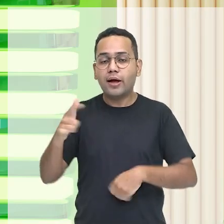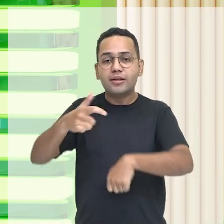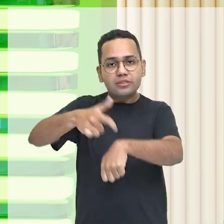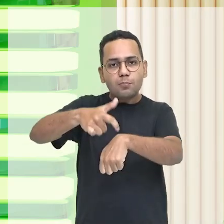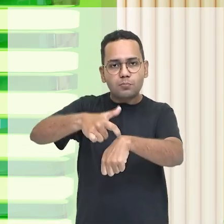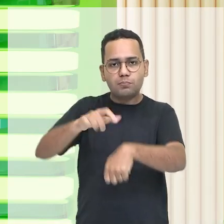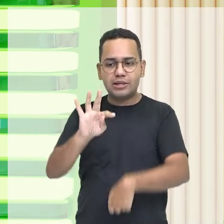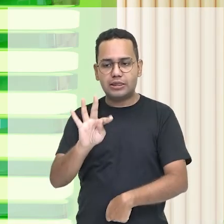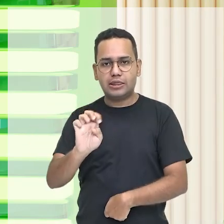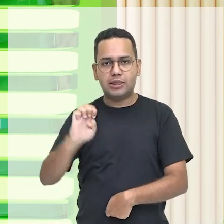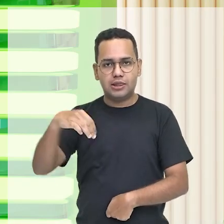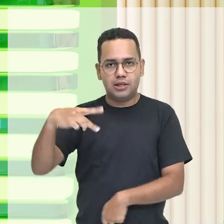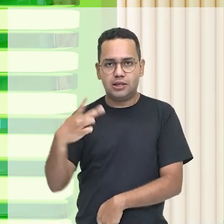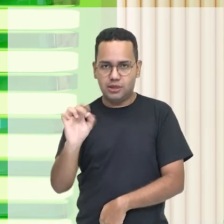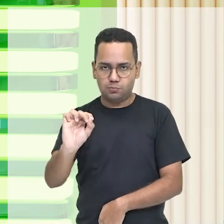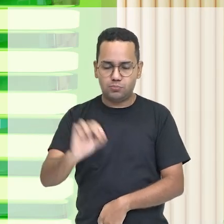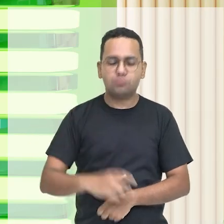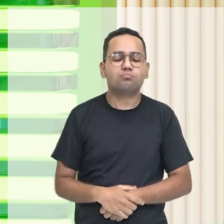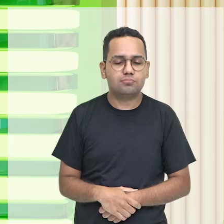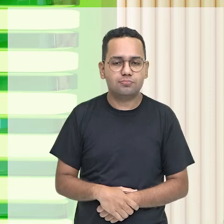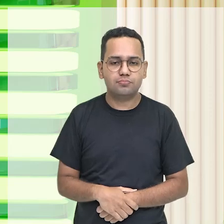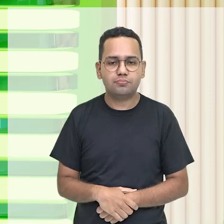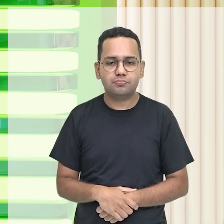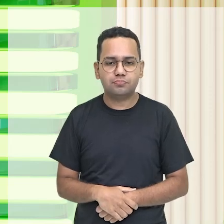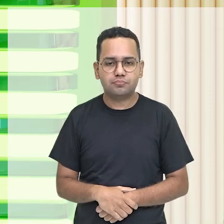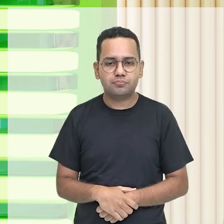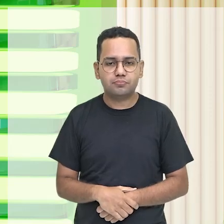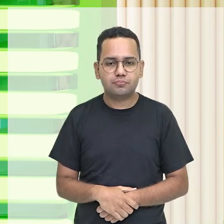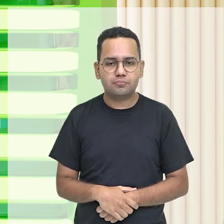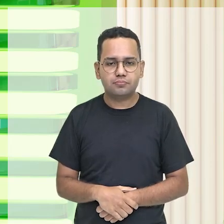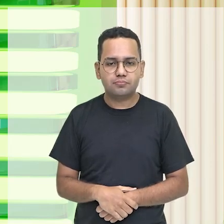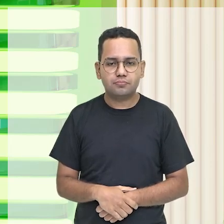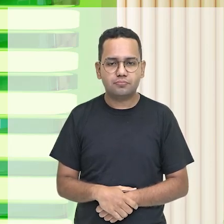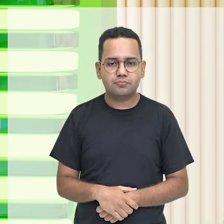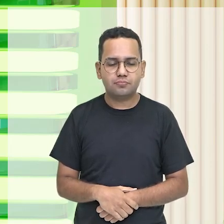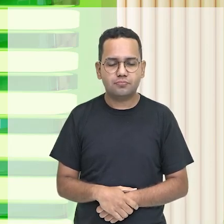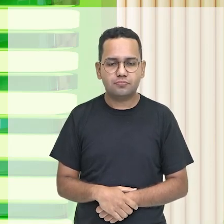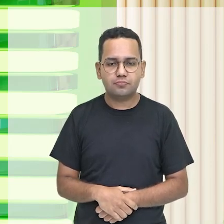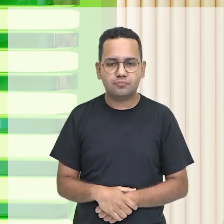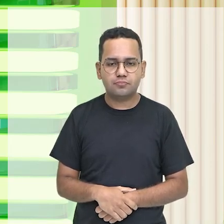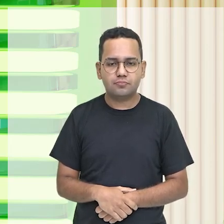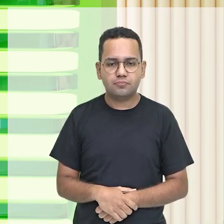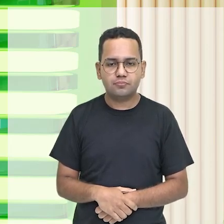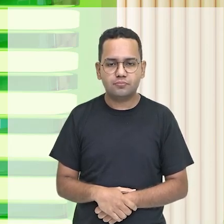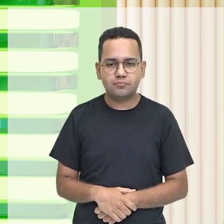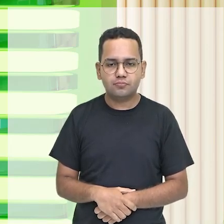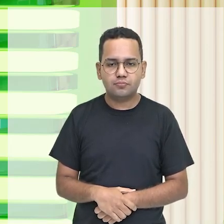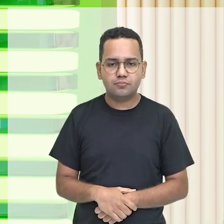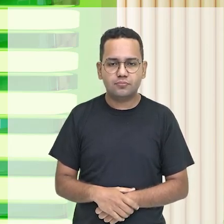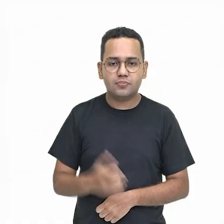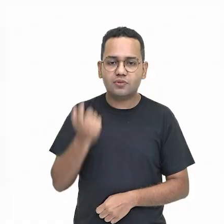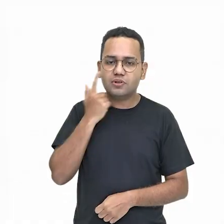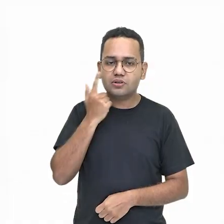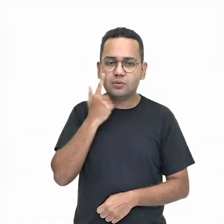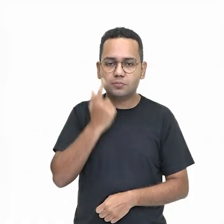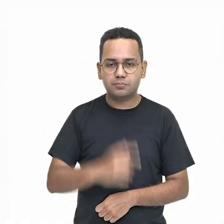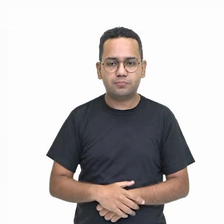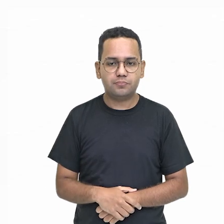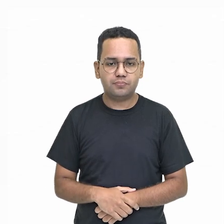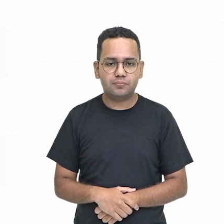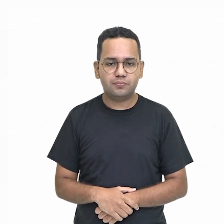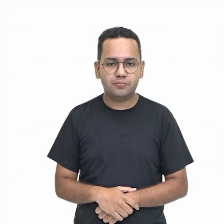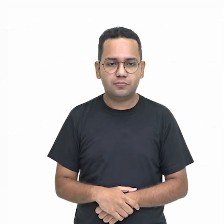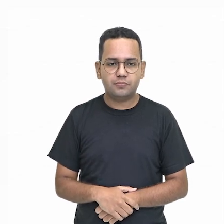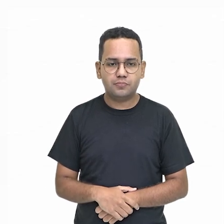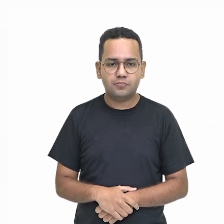já que velocidade é definida como o espaço pelo tempo então vamos lá falar do tempo e da variação do tempo